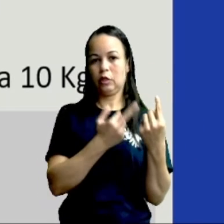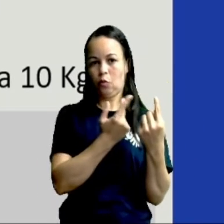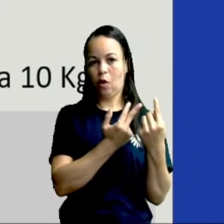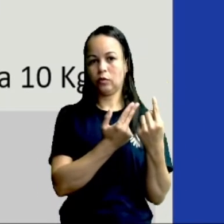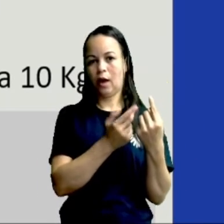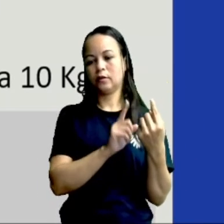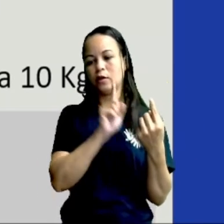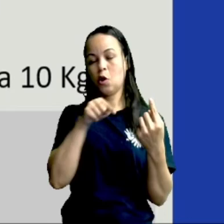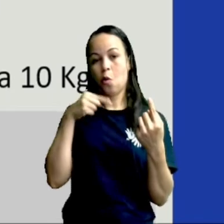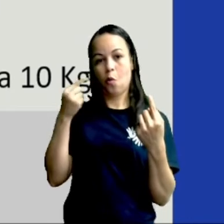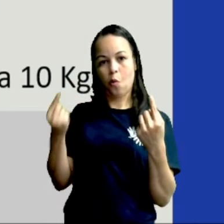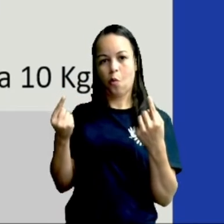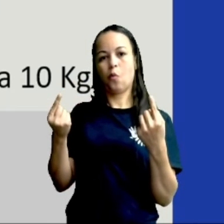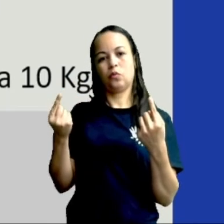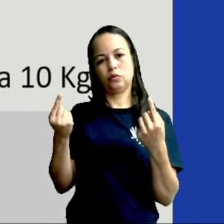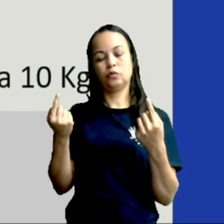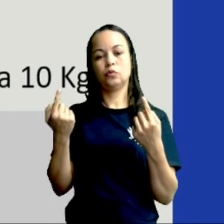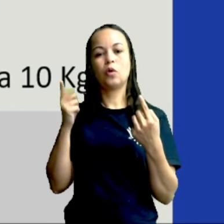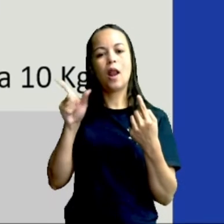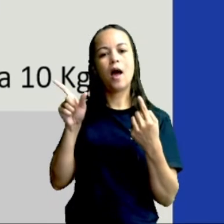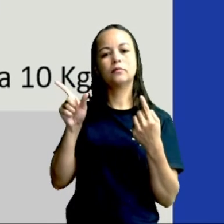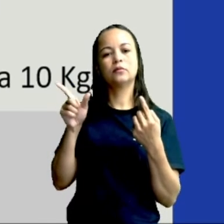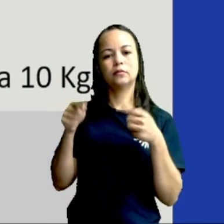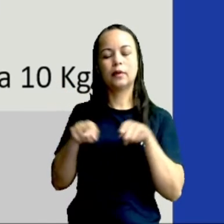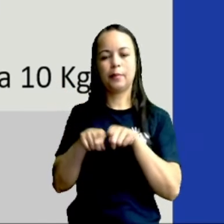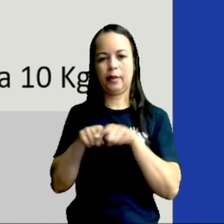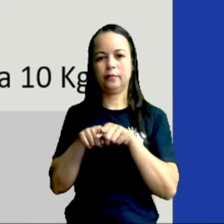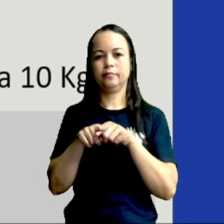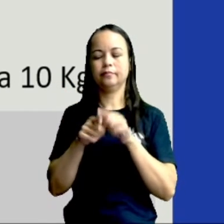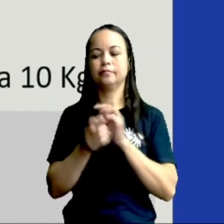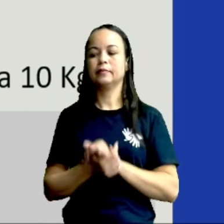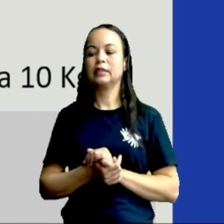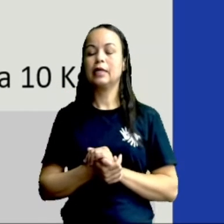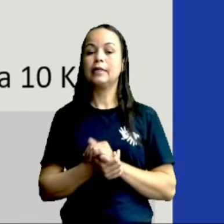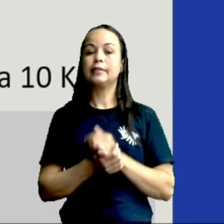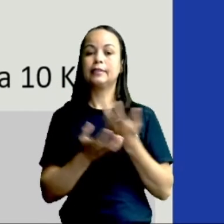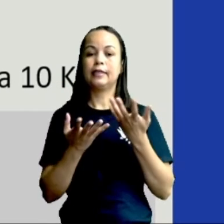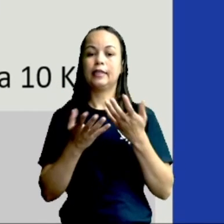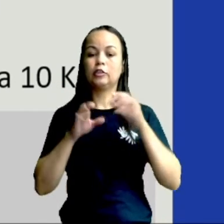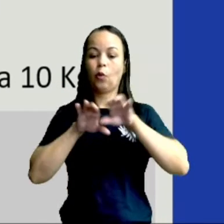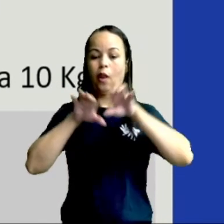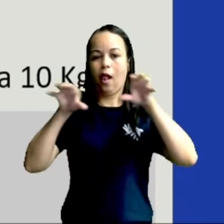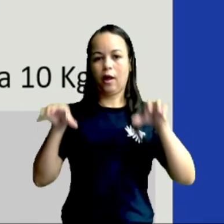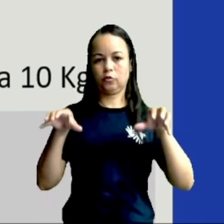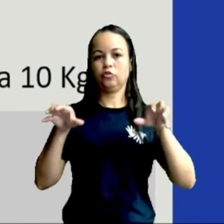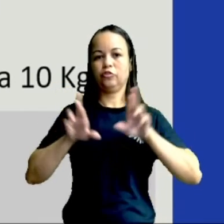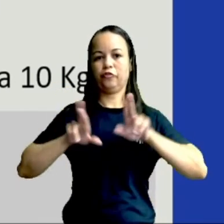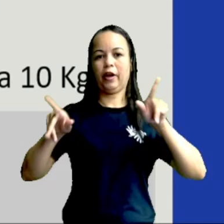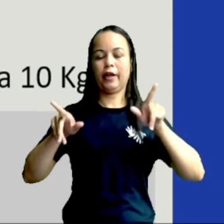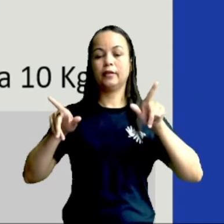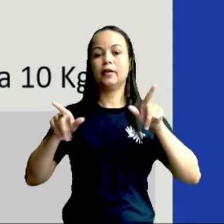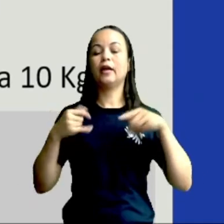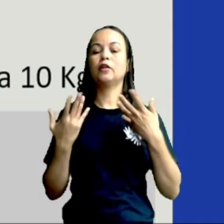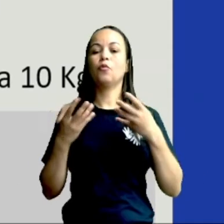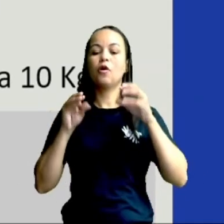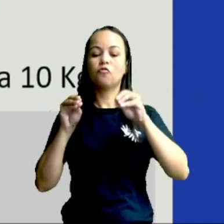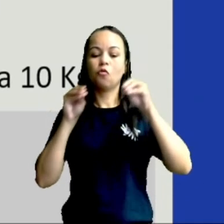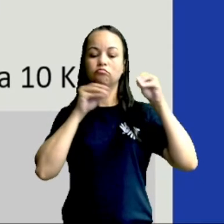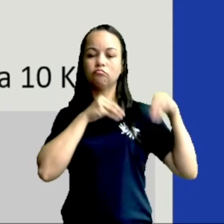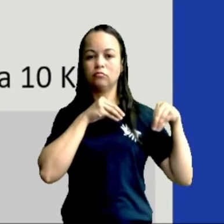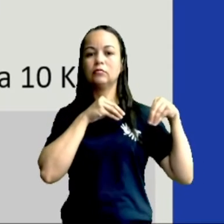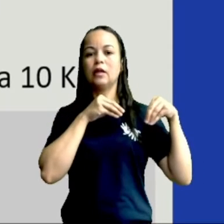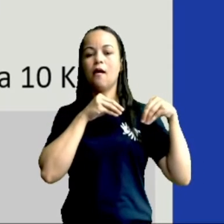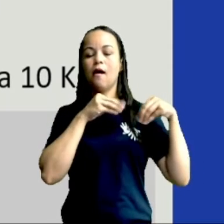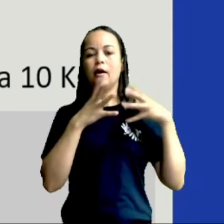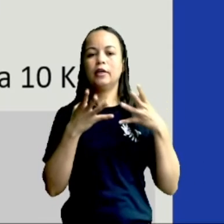igualdade, né? E o outro que está do outro lado da igualdade. Se eles estão em lados opostos, eu vou retirar e o